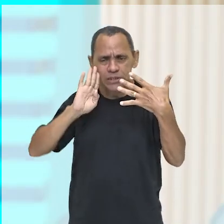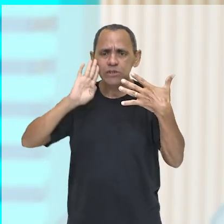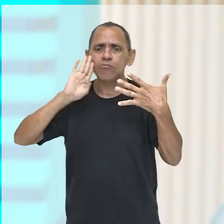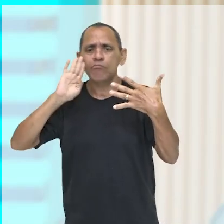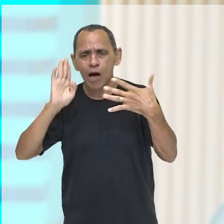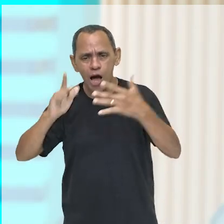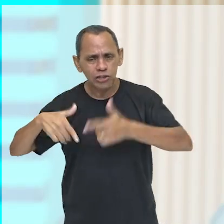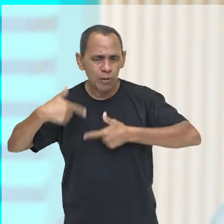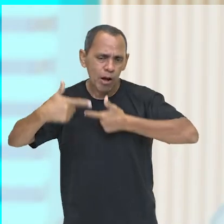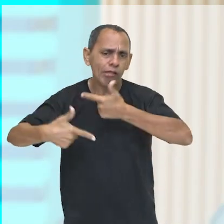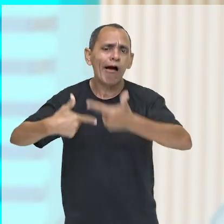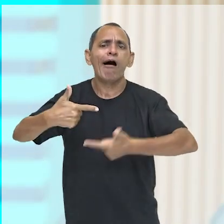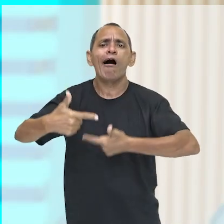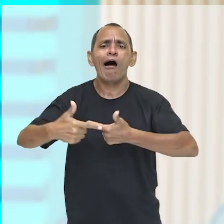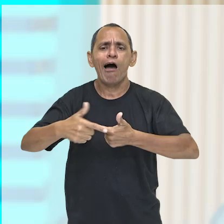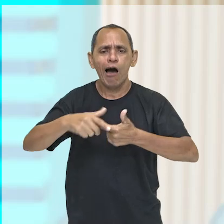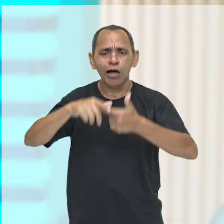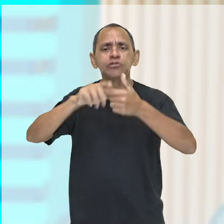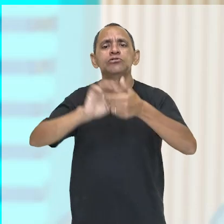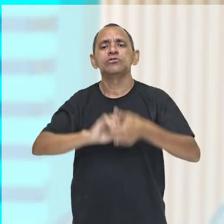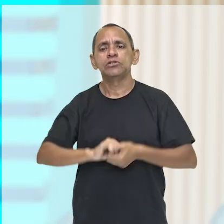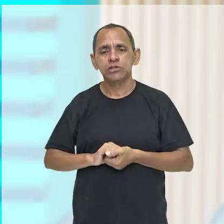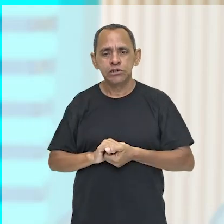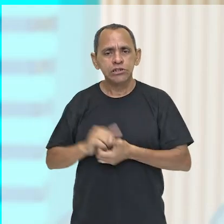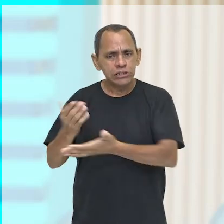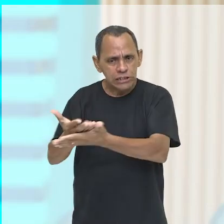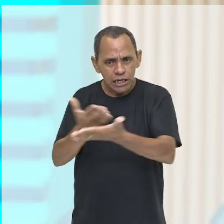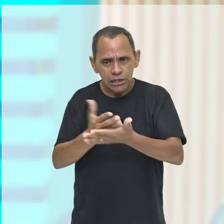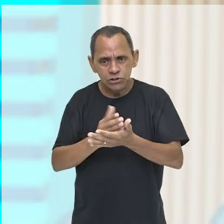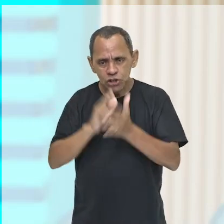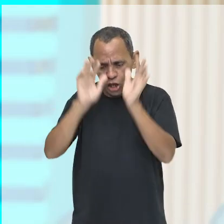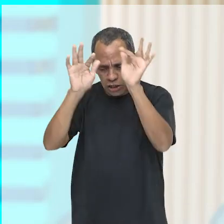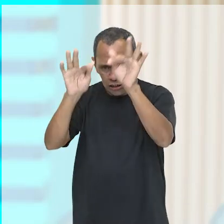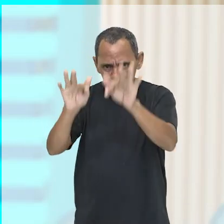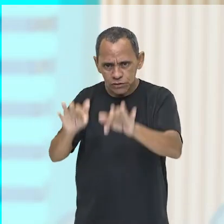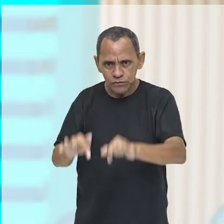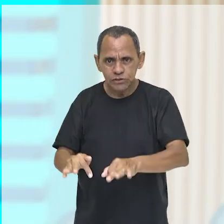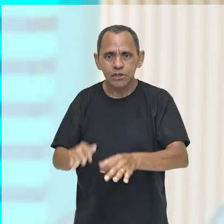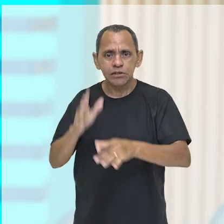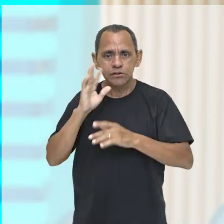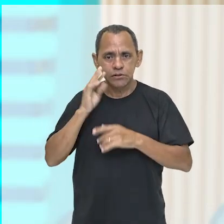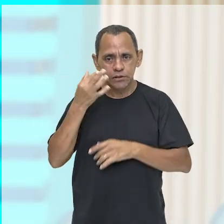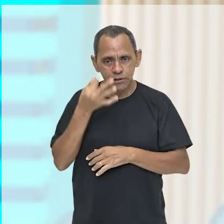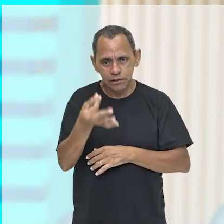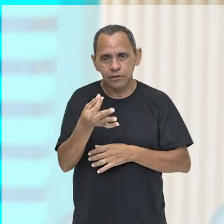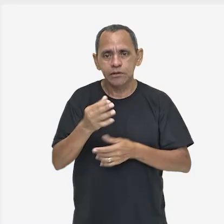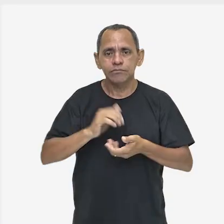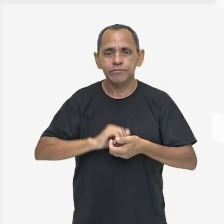comigo nas nossas aulas dessa unidade e eu agradeço muito a atenção de todos.